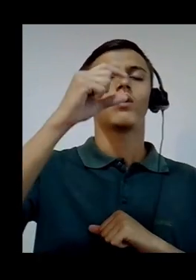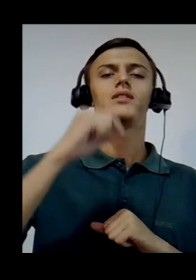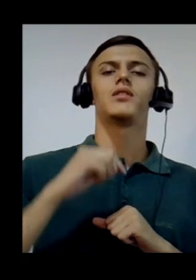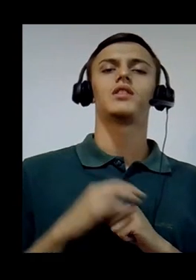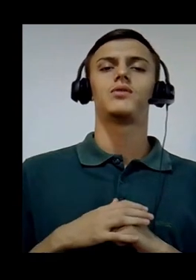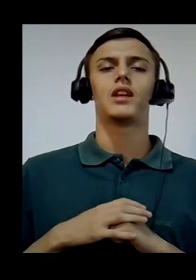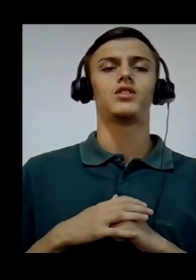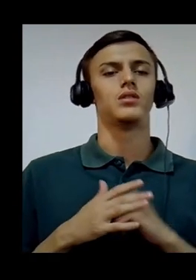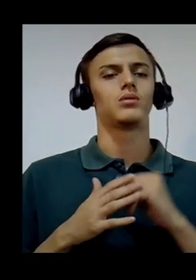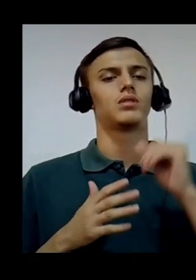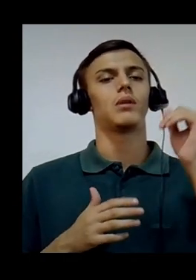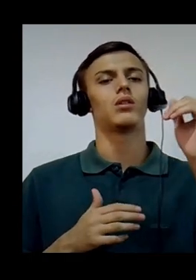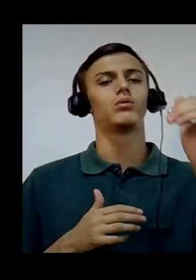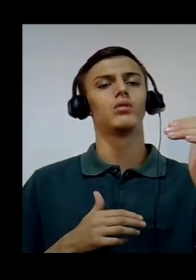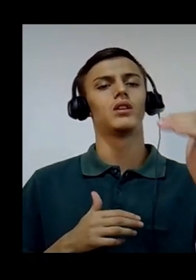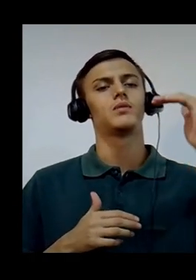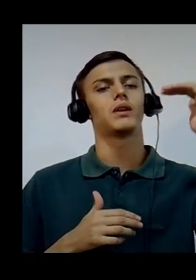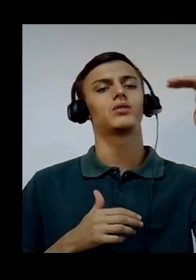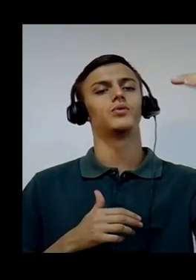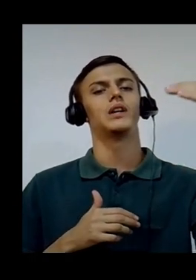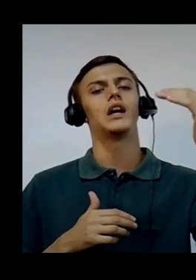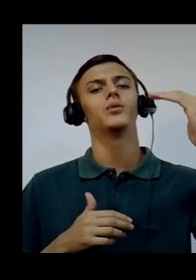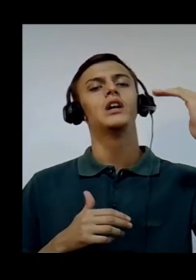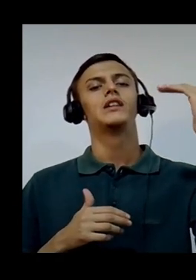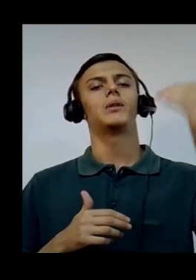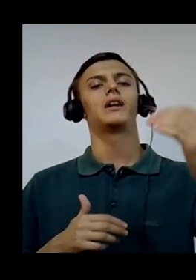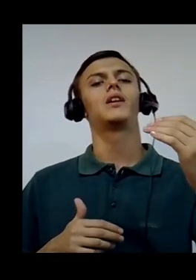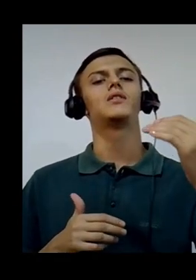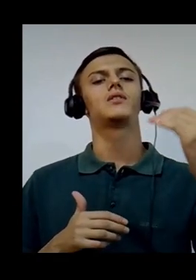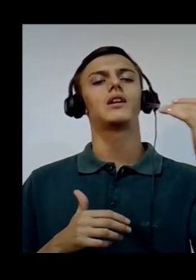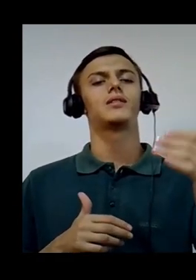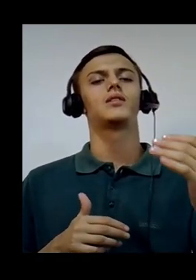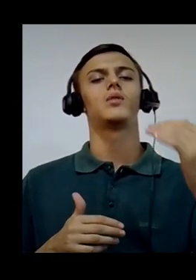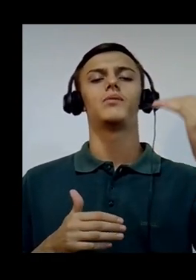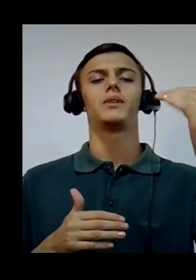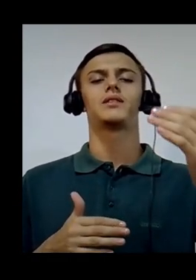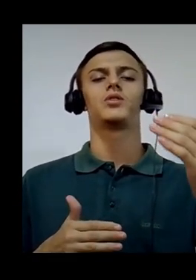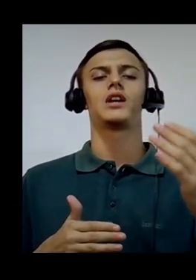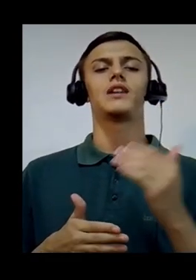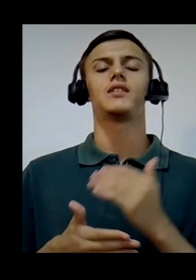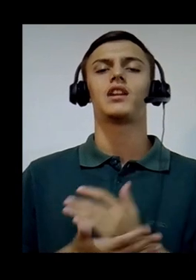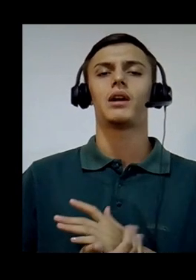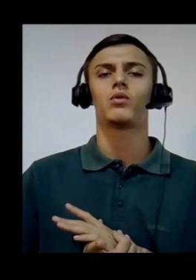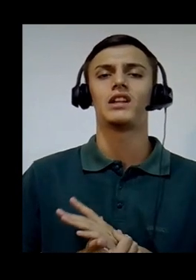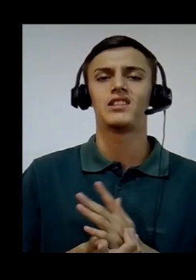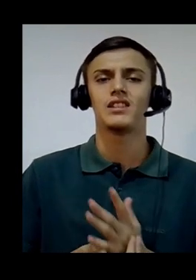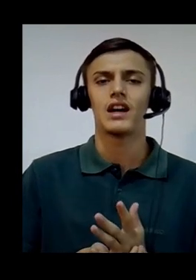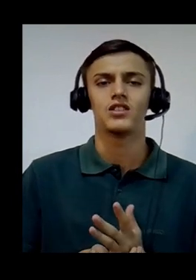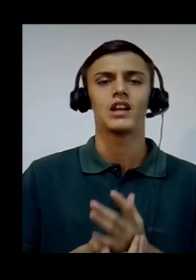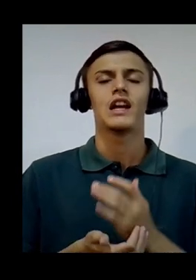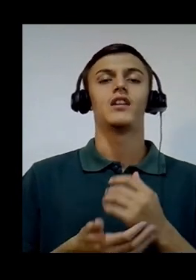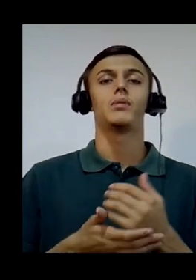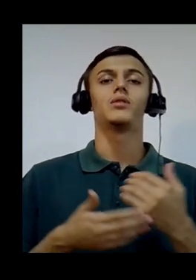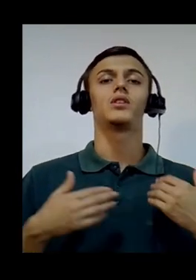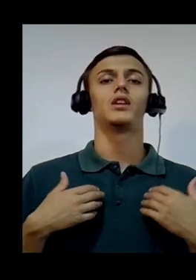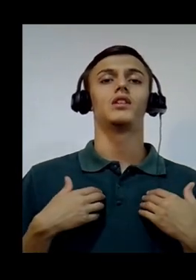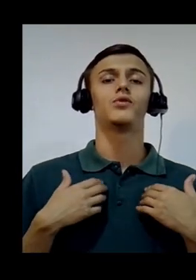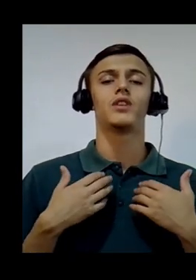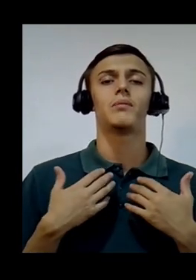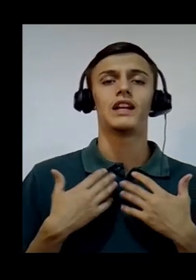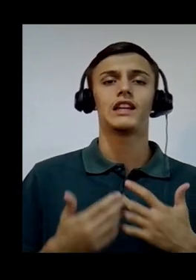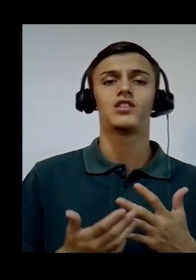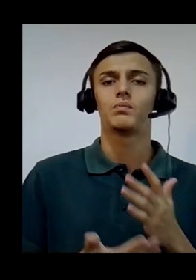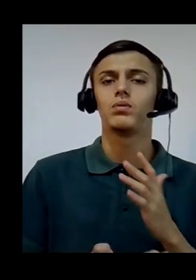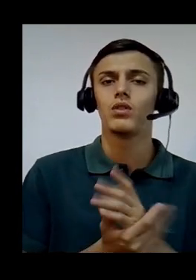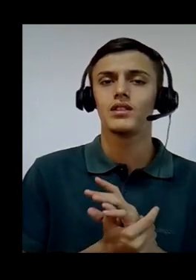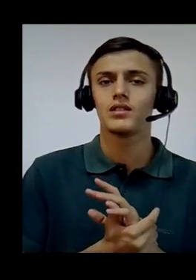trabalho. Quais são as atividades de risco? Trabalho em altura, espaço confinado, trabalho a quente, escavação, movimentação de cargas e trabalho com eletricidade. Lembrando que